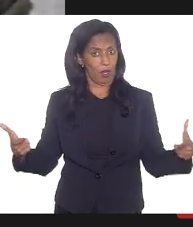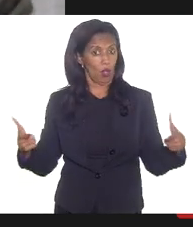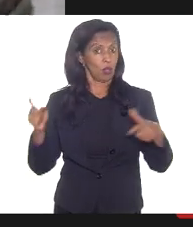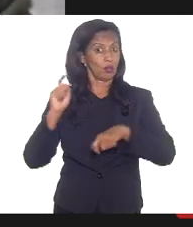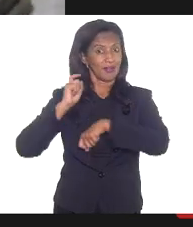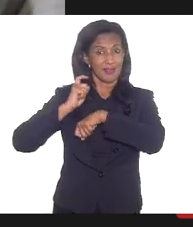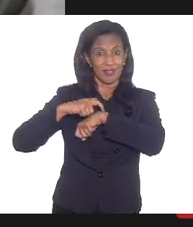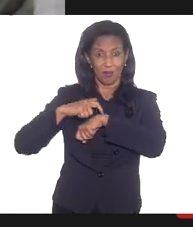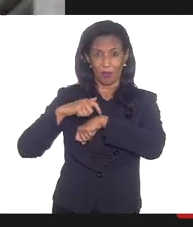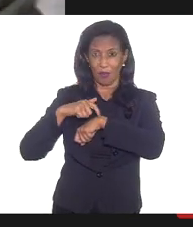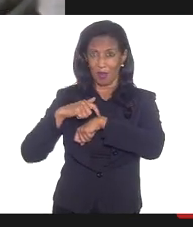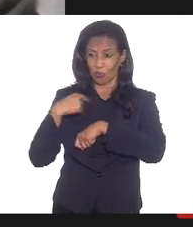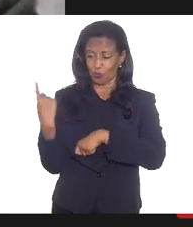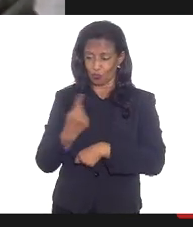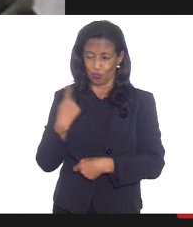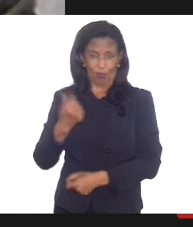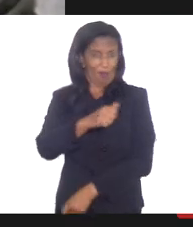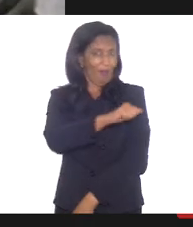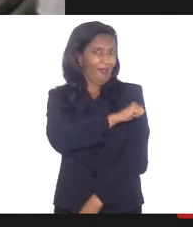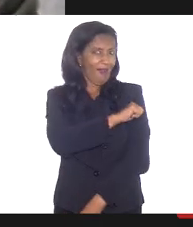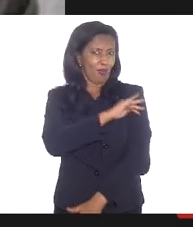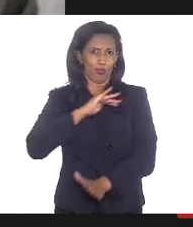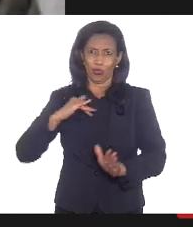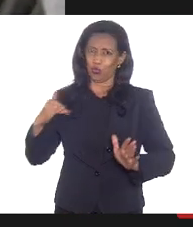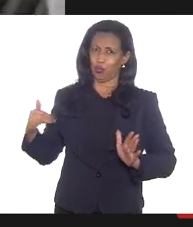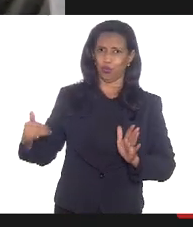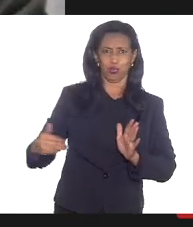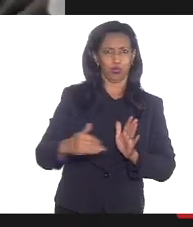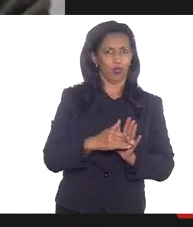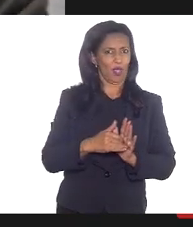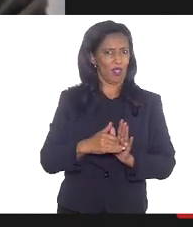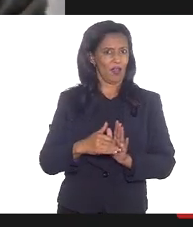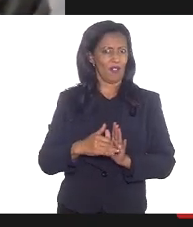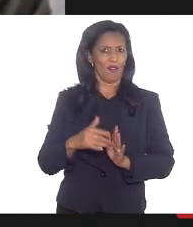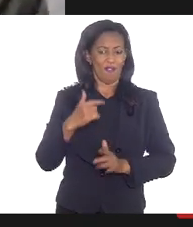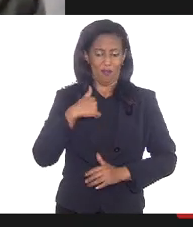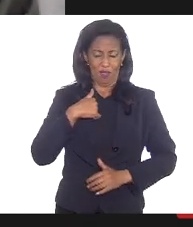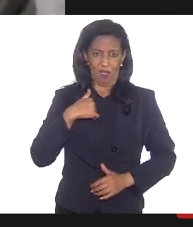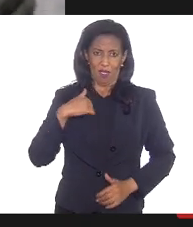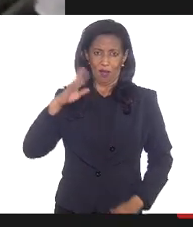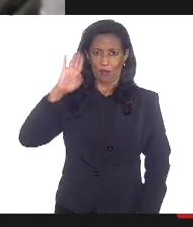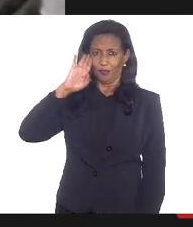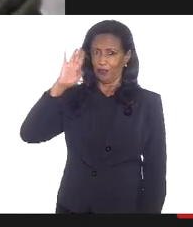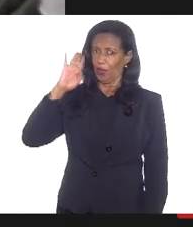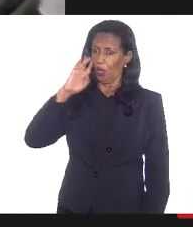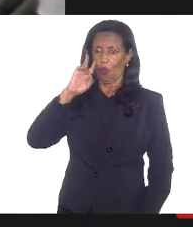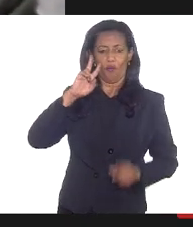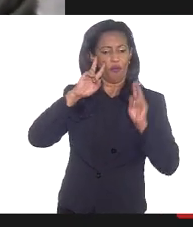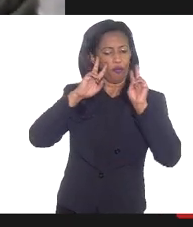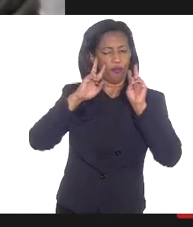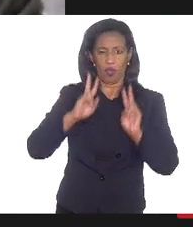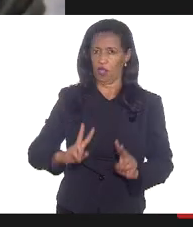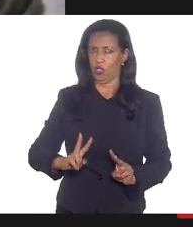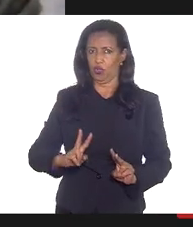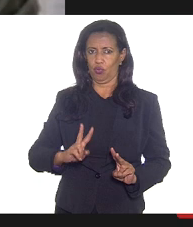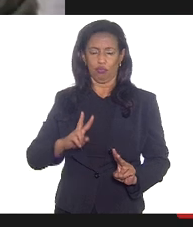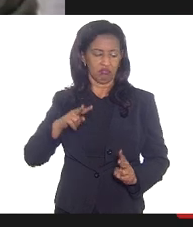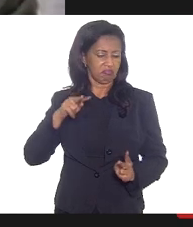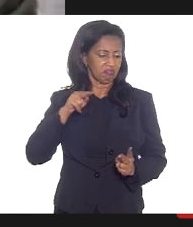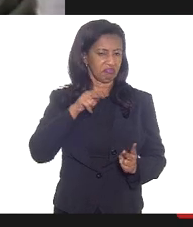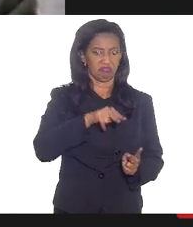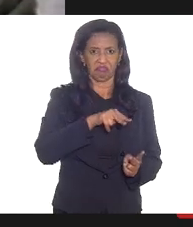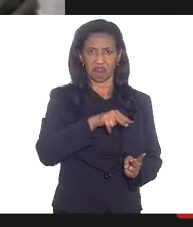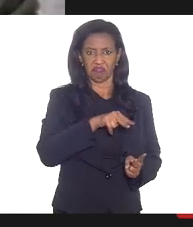gente, como aluno, no total, eu principalmente, não consigo ver